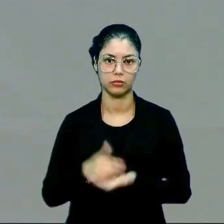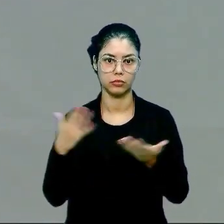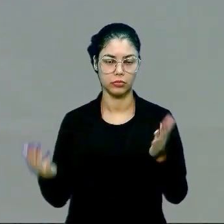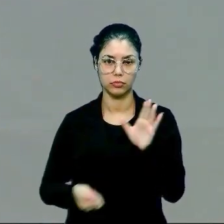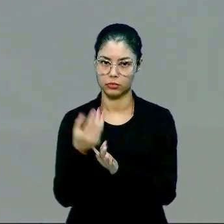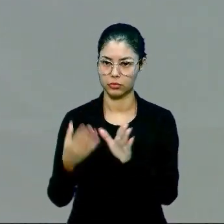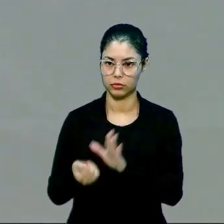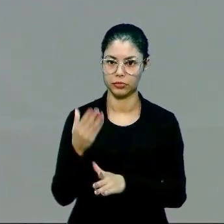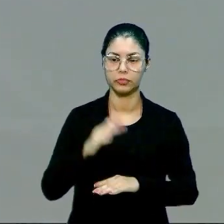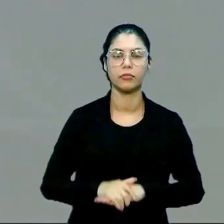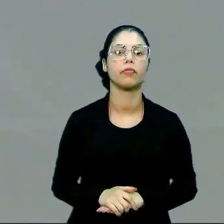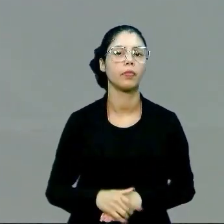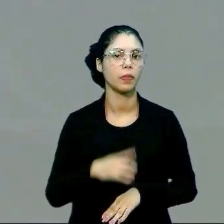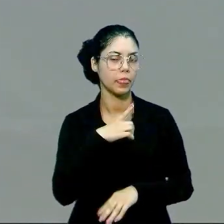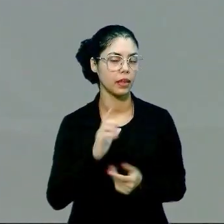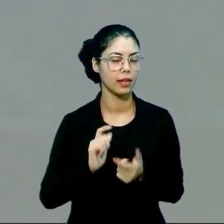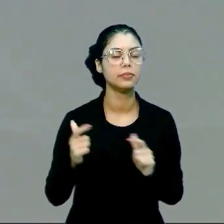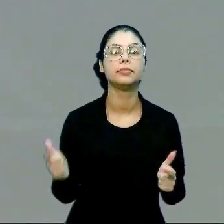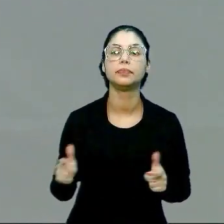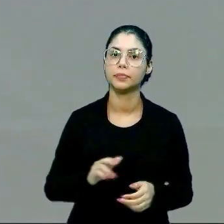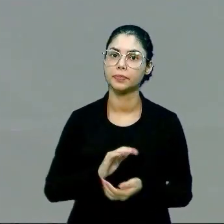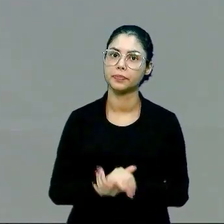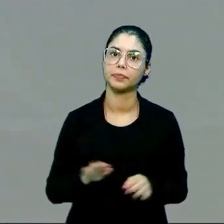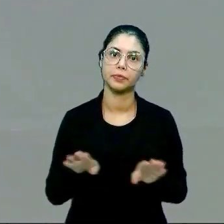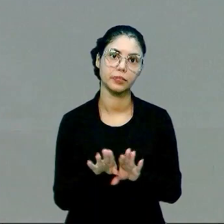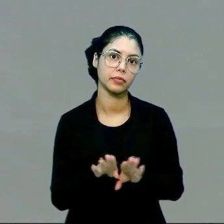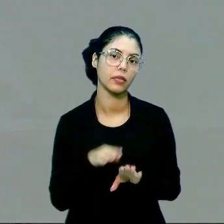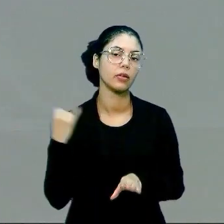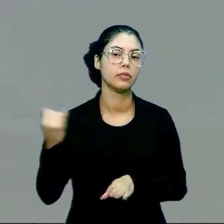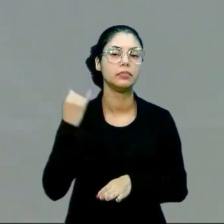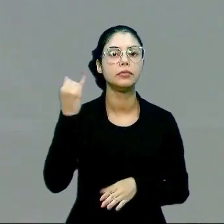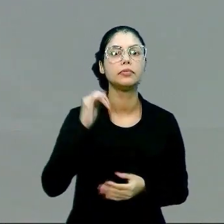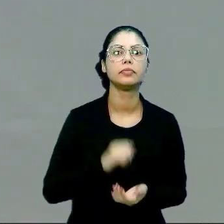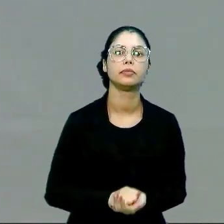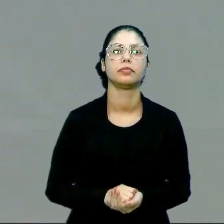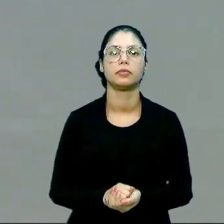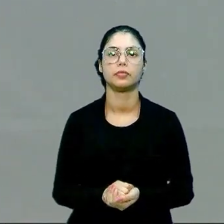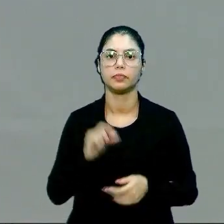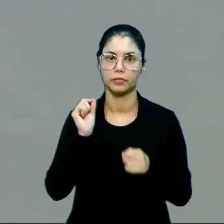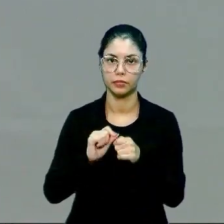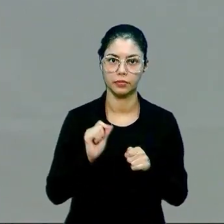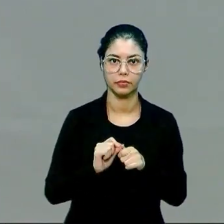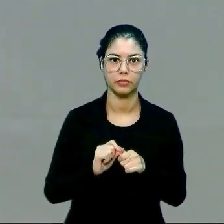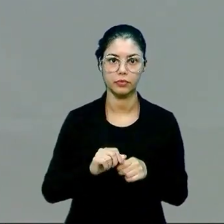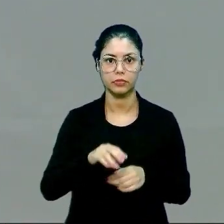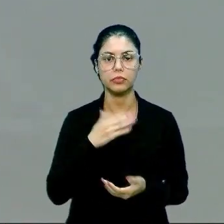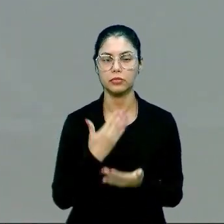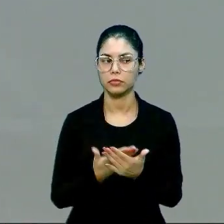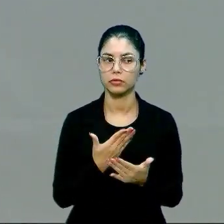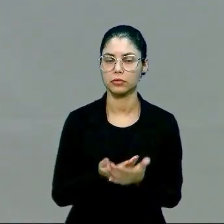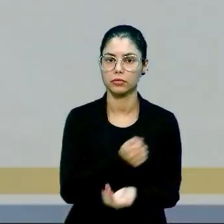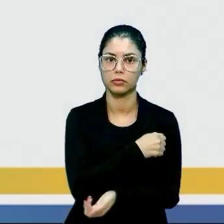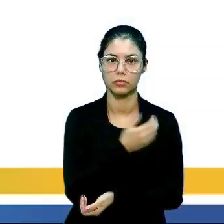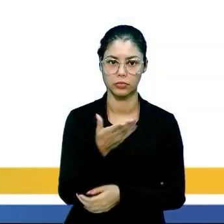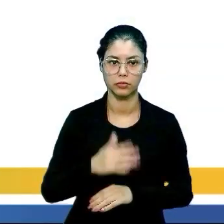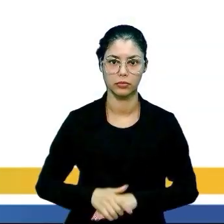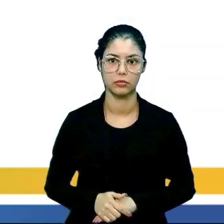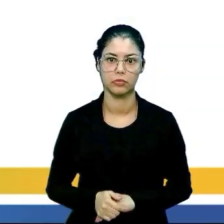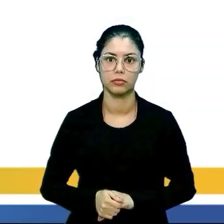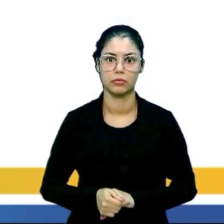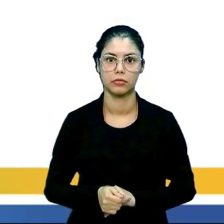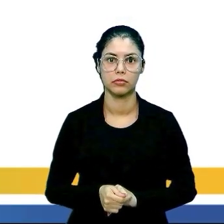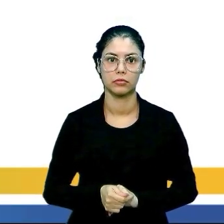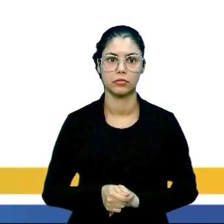essas produções, elas têm grande respaldo e grande importância, tá? Para a formação estudantil de vocês.